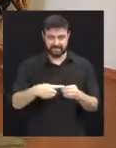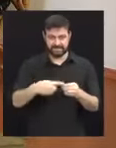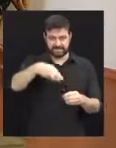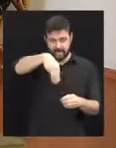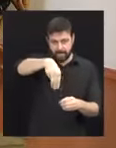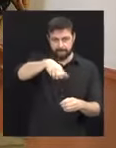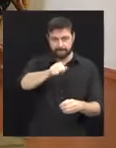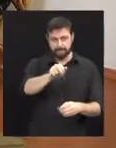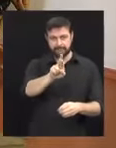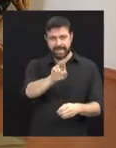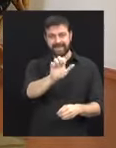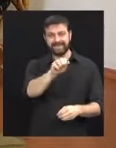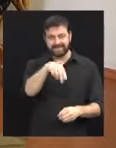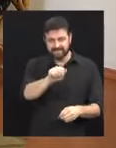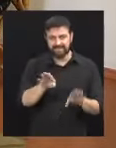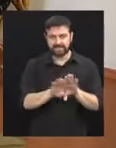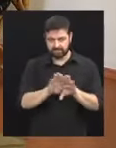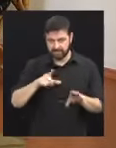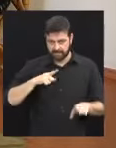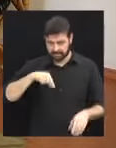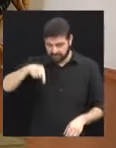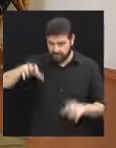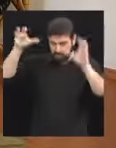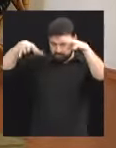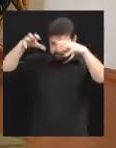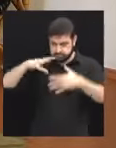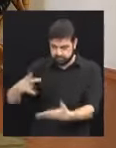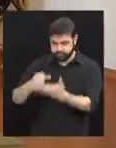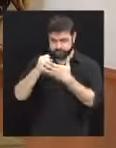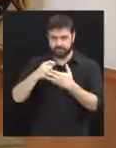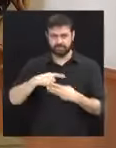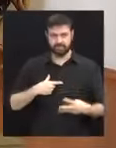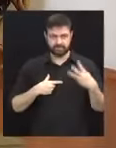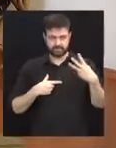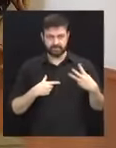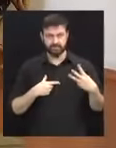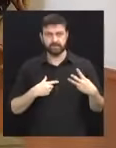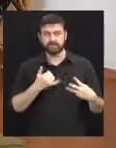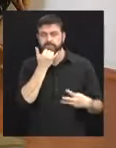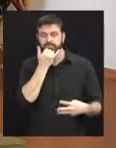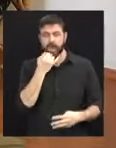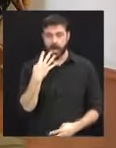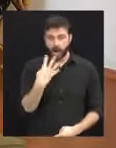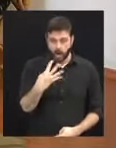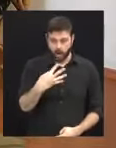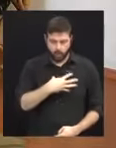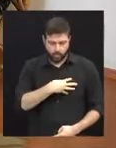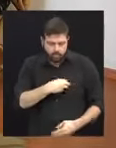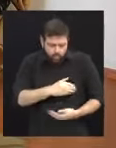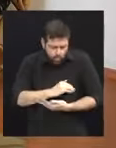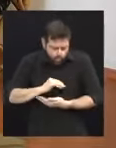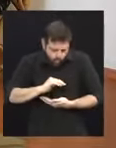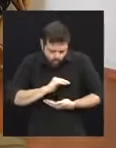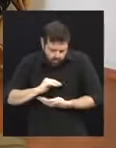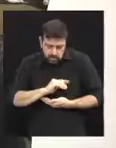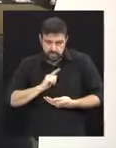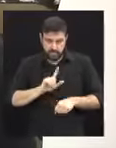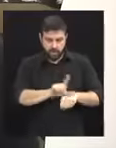da Iris, teve algum outro resgate dessa circunstância na região? Nós tivemos 4 filhotes que foram abandonados em uma loja pet